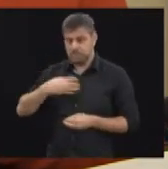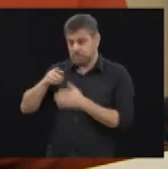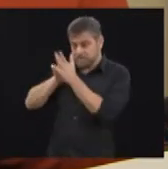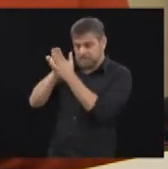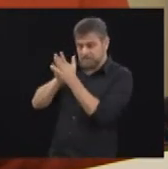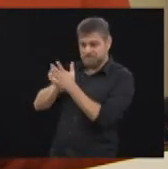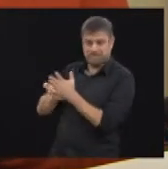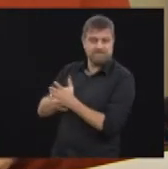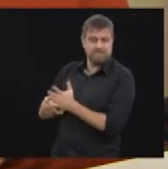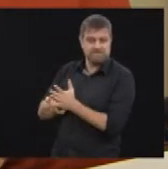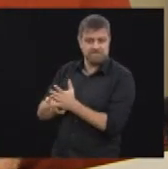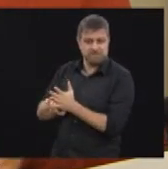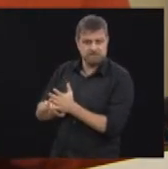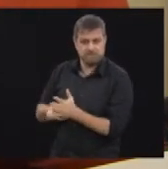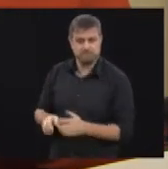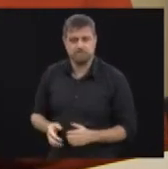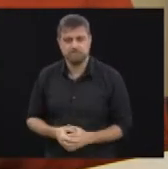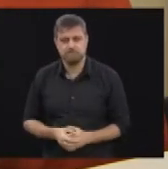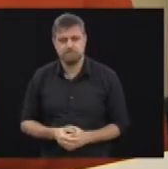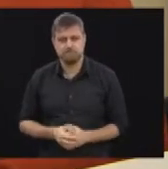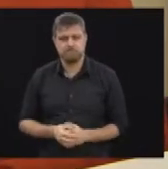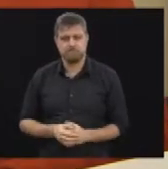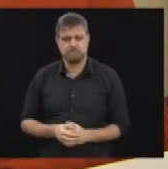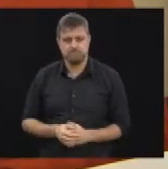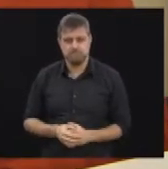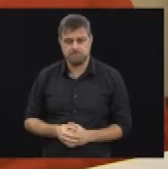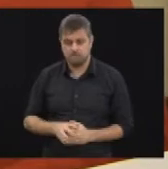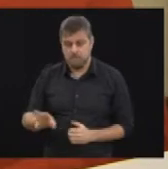desta forma de investigação, que é a forma